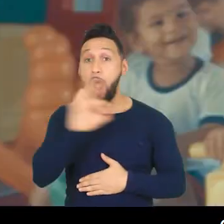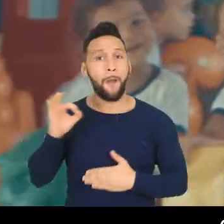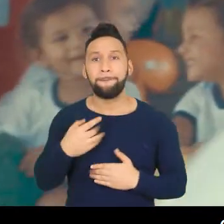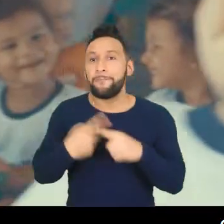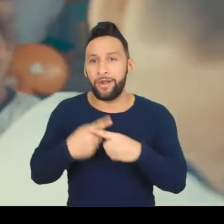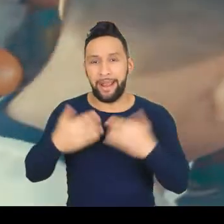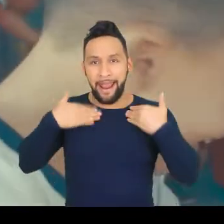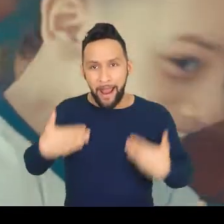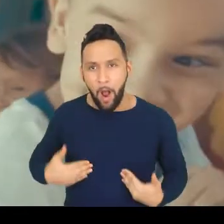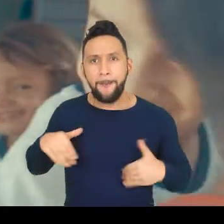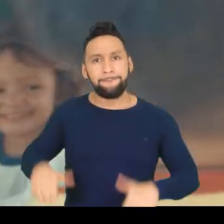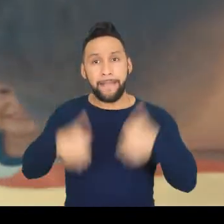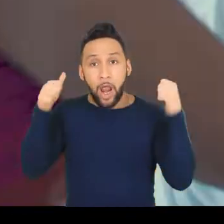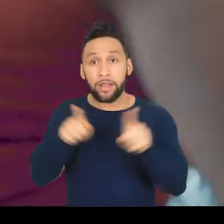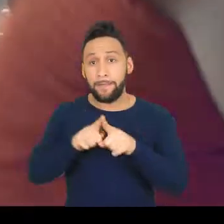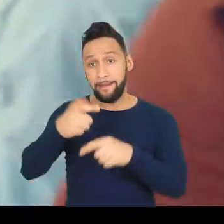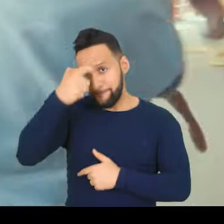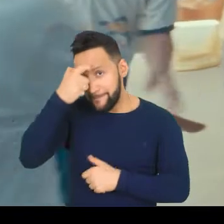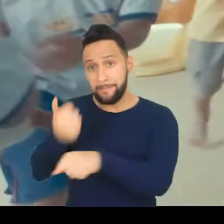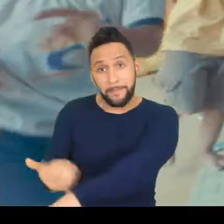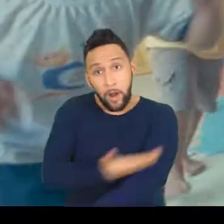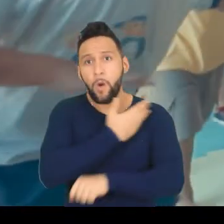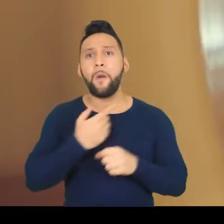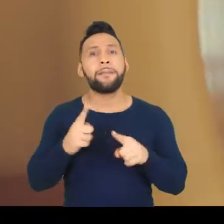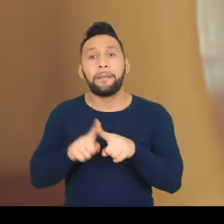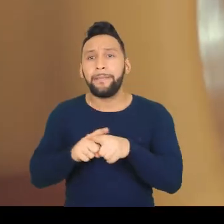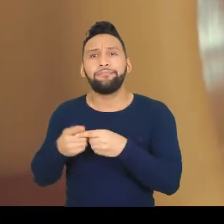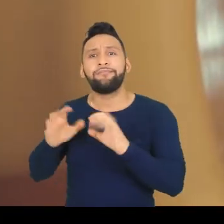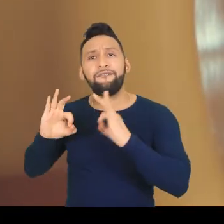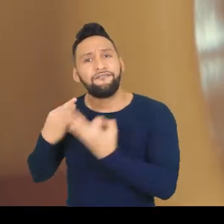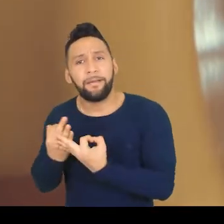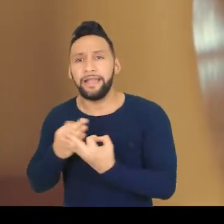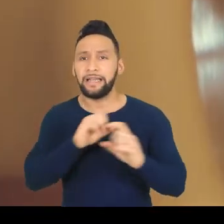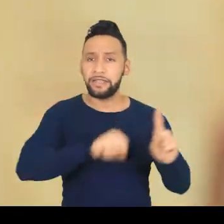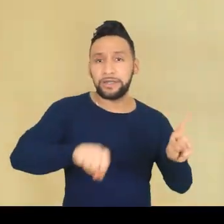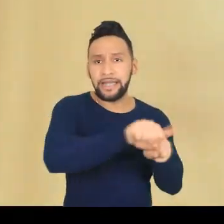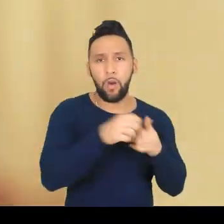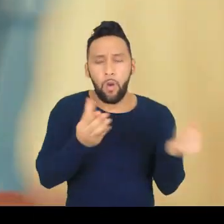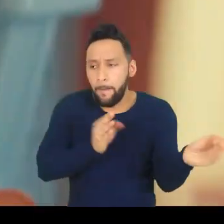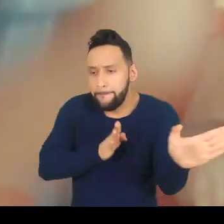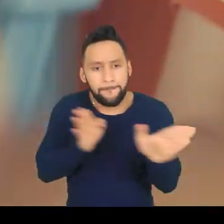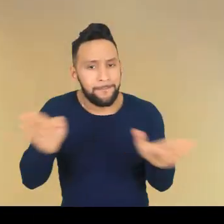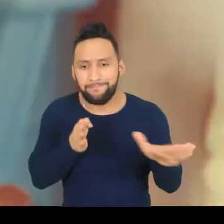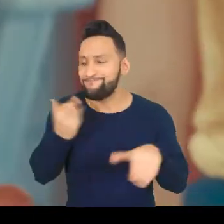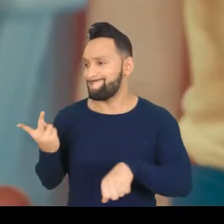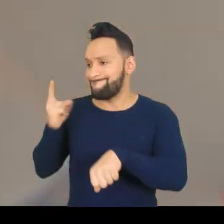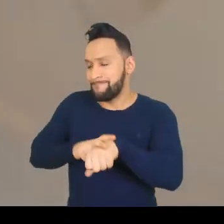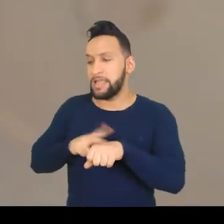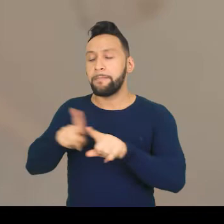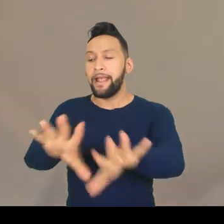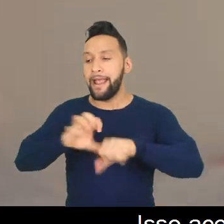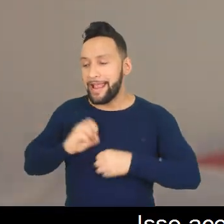desenvolvimento físico, cognitivo e emocional, além de reforçar o convívio familiar e social de forma integrada à